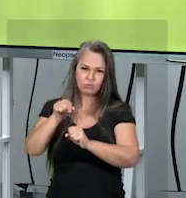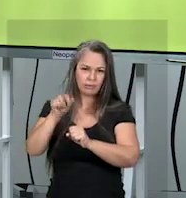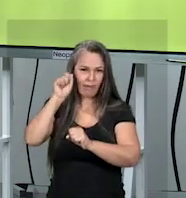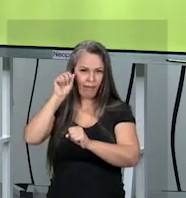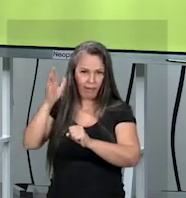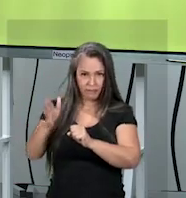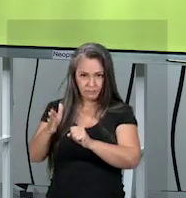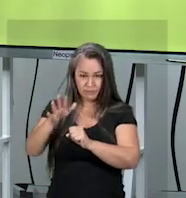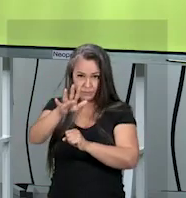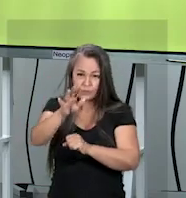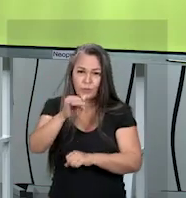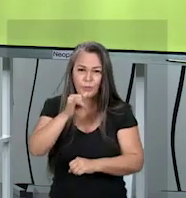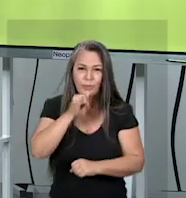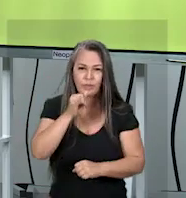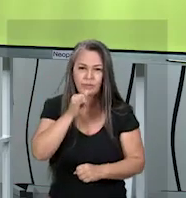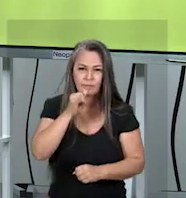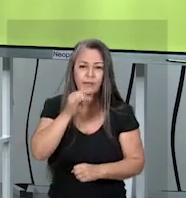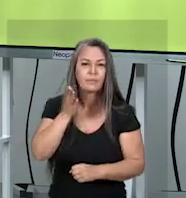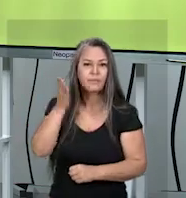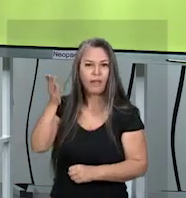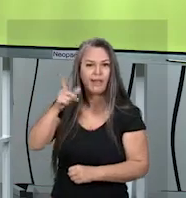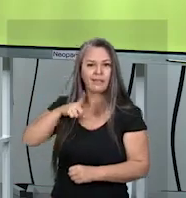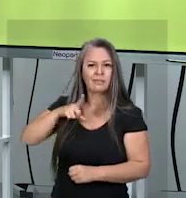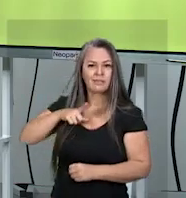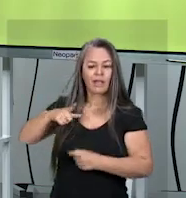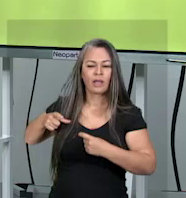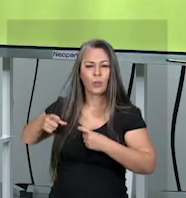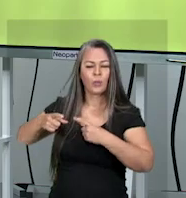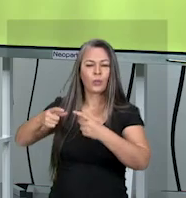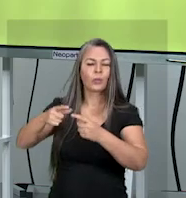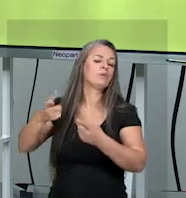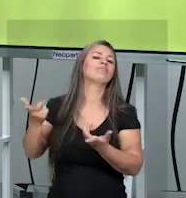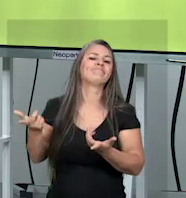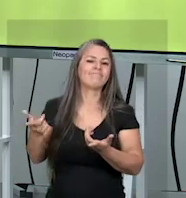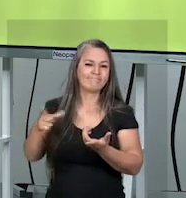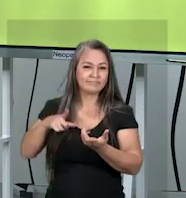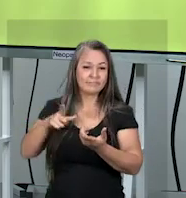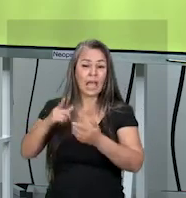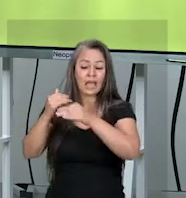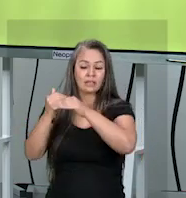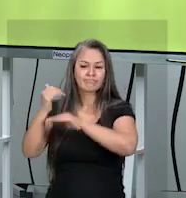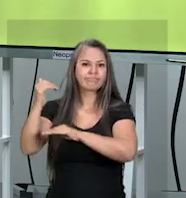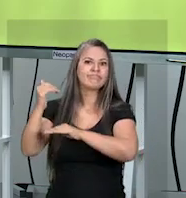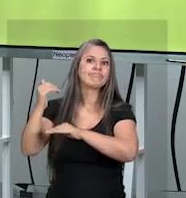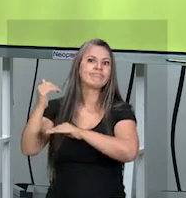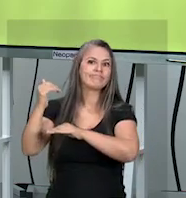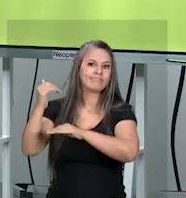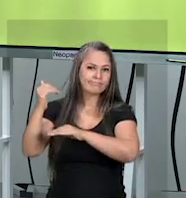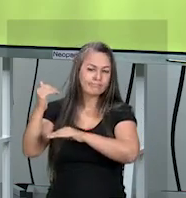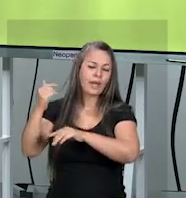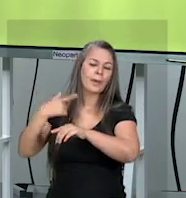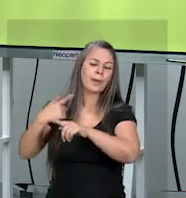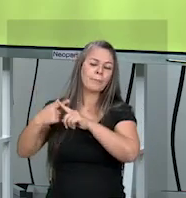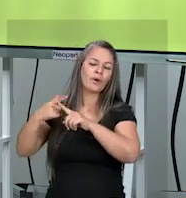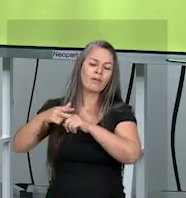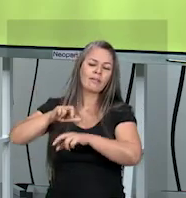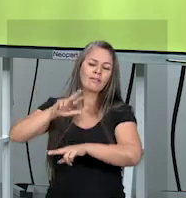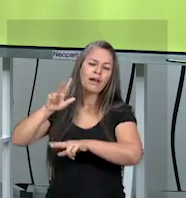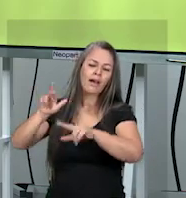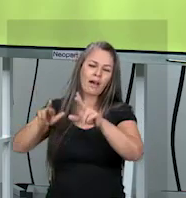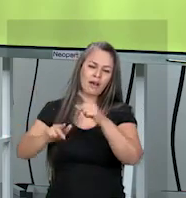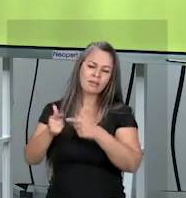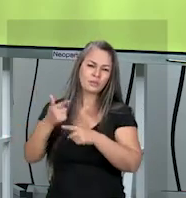África convive com inúmeras guerras civis, desigualdade social muito grande, entre inúmeros fatores, mas